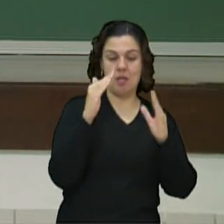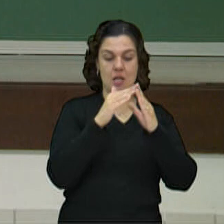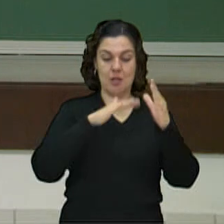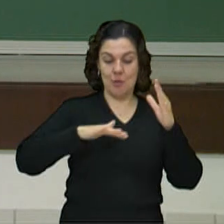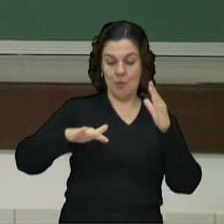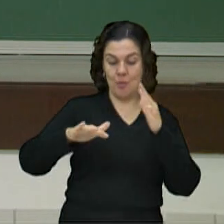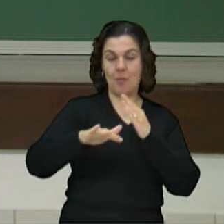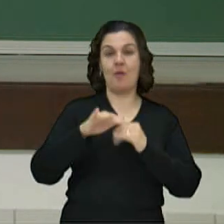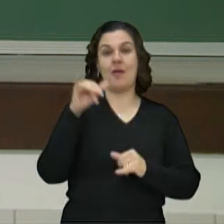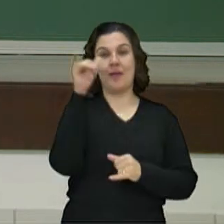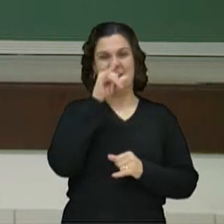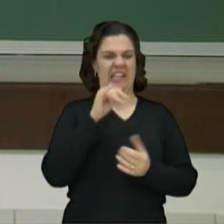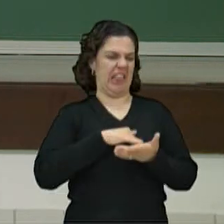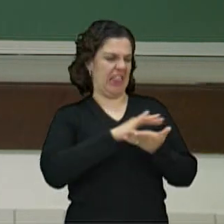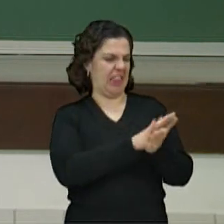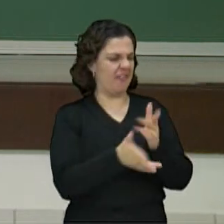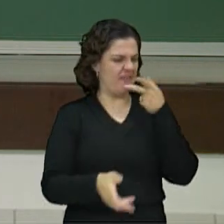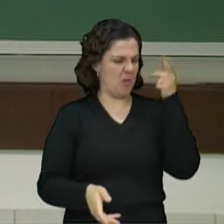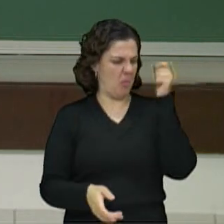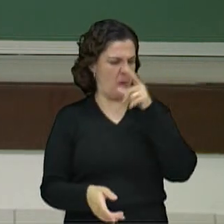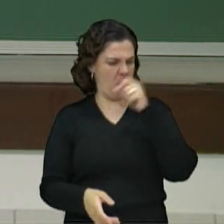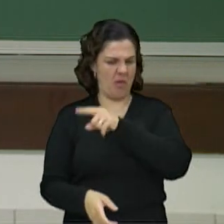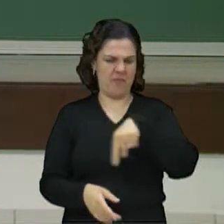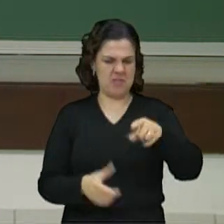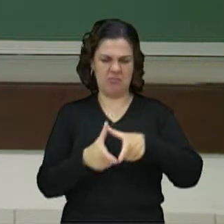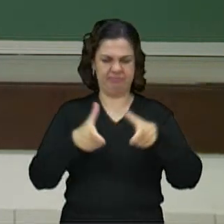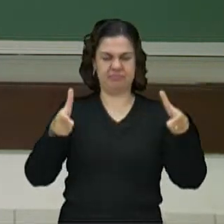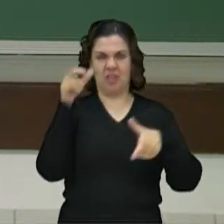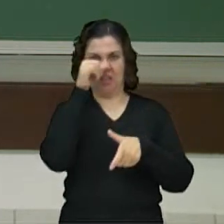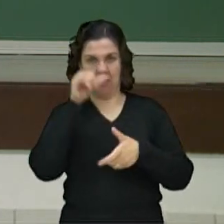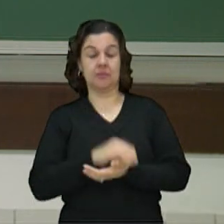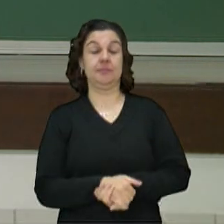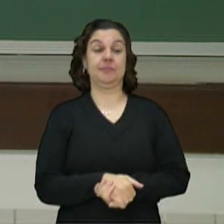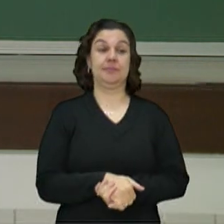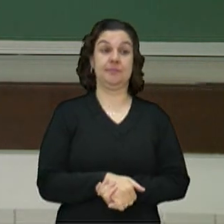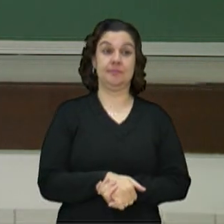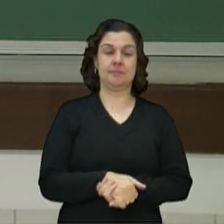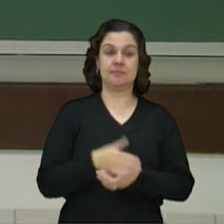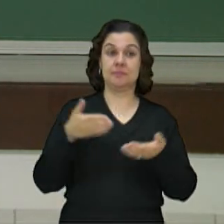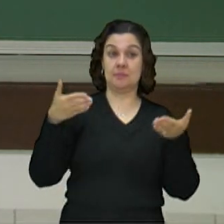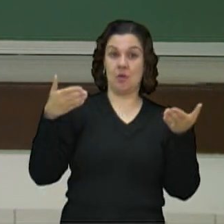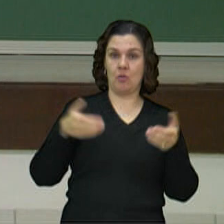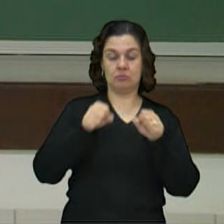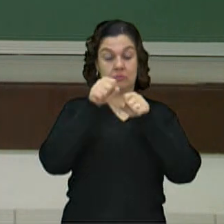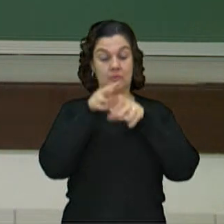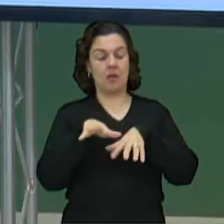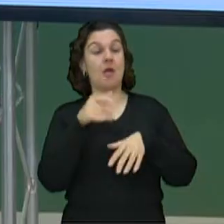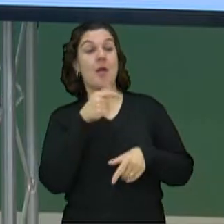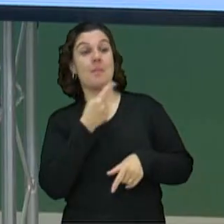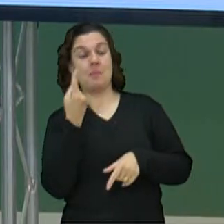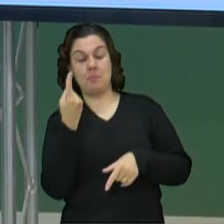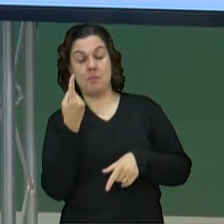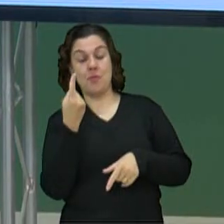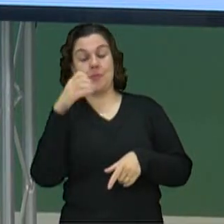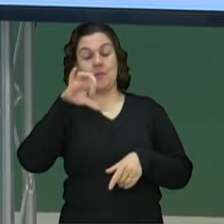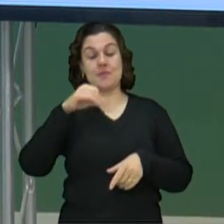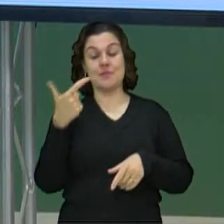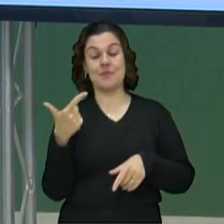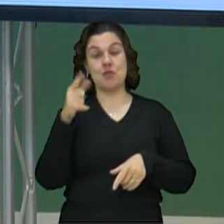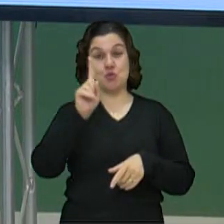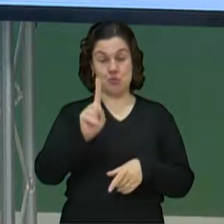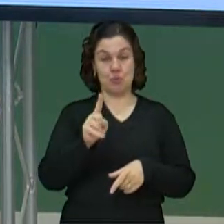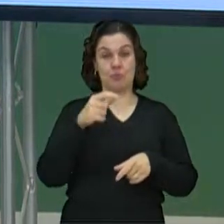então degenerando a Itália, que estariam atrapalhando o crescimento da Itália. Em 1921,